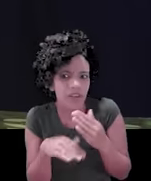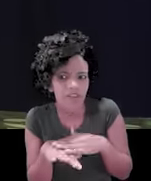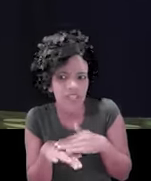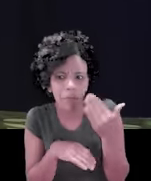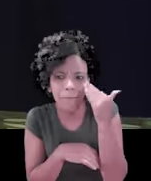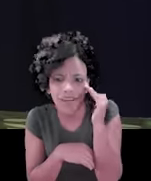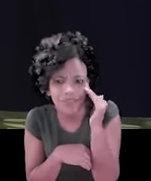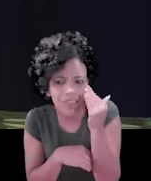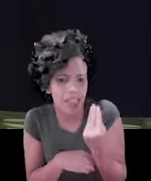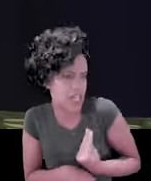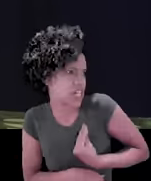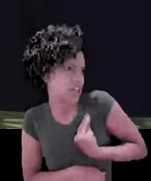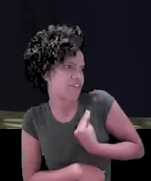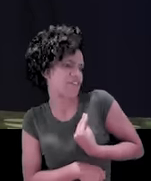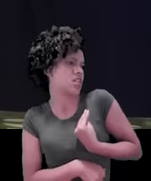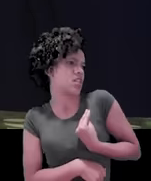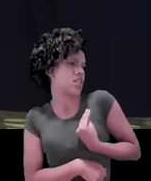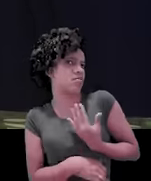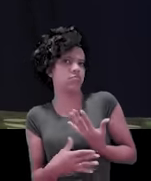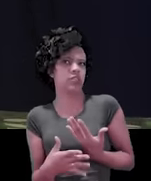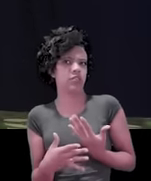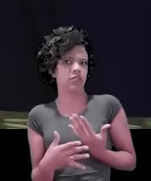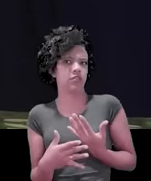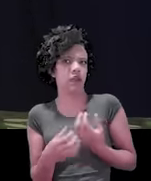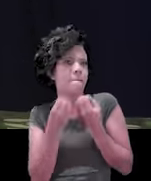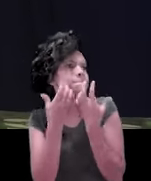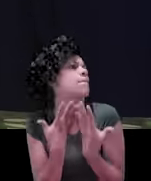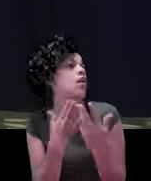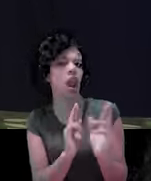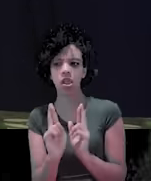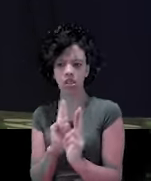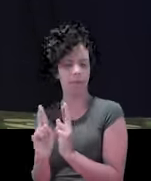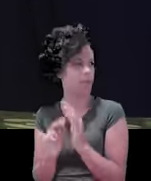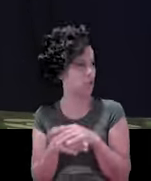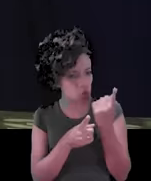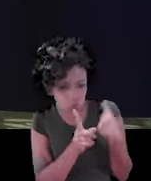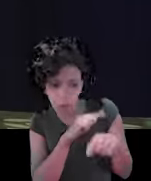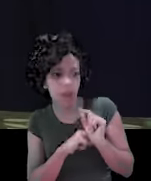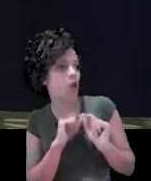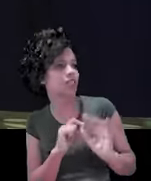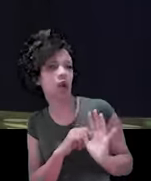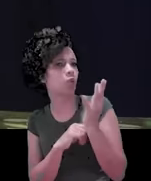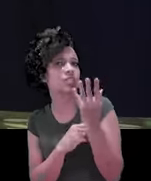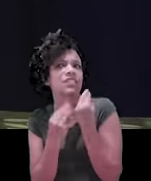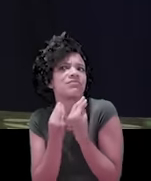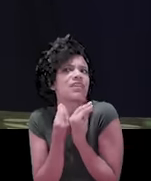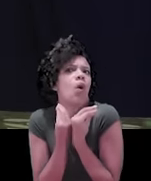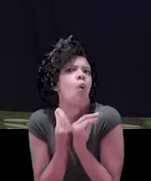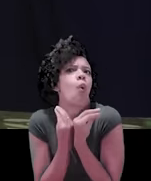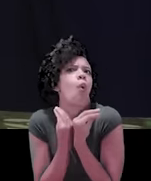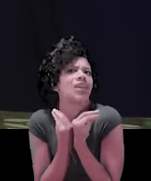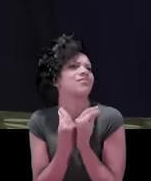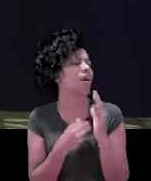para entender então essa vida e age bem relação a ela superar o que tiver de acontecer o